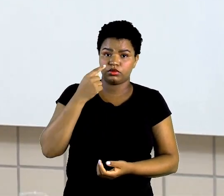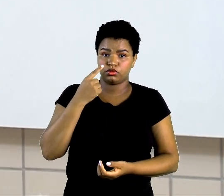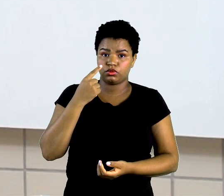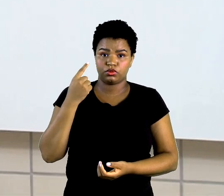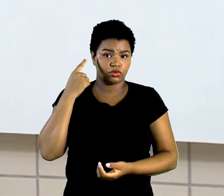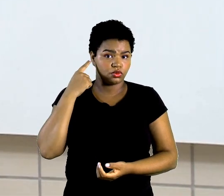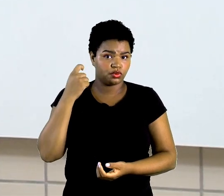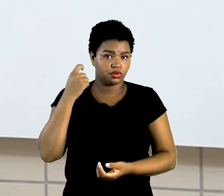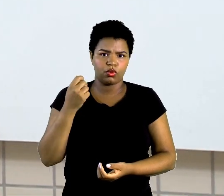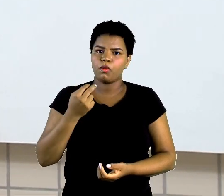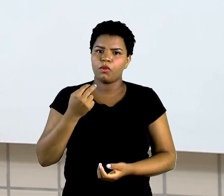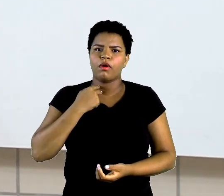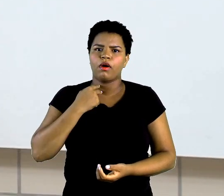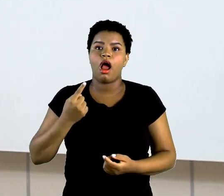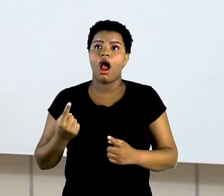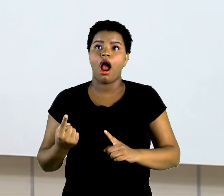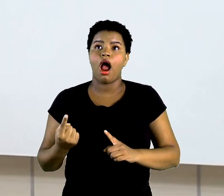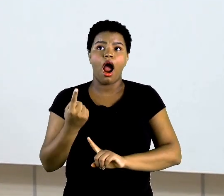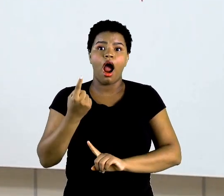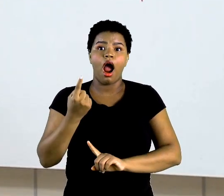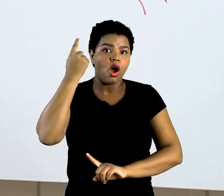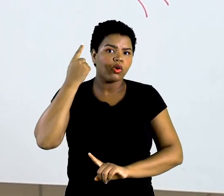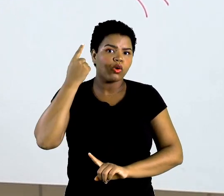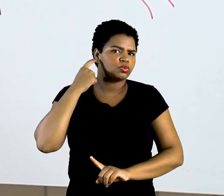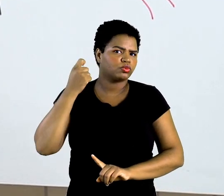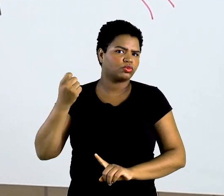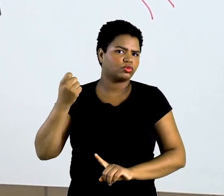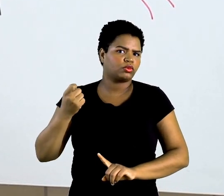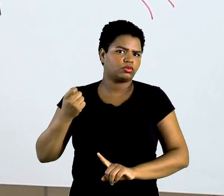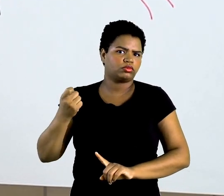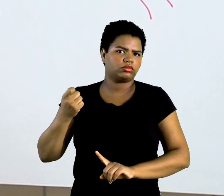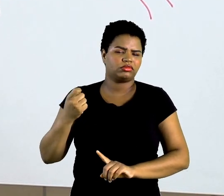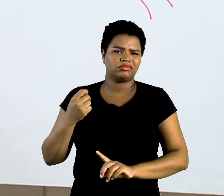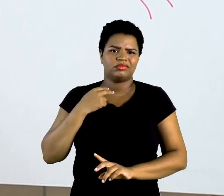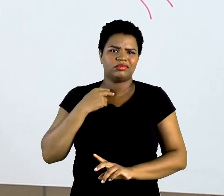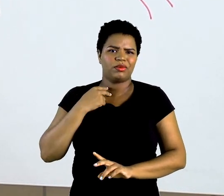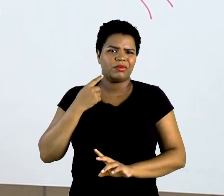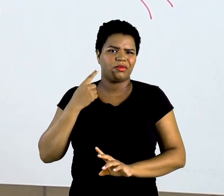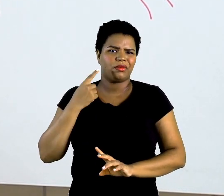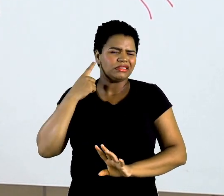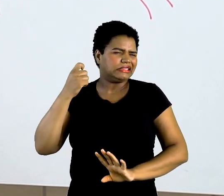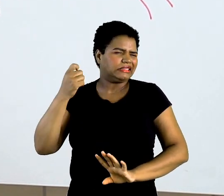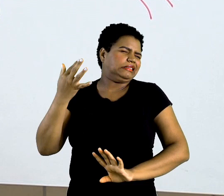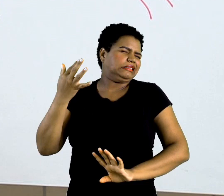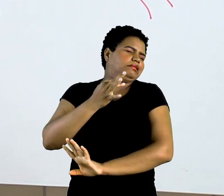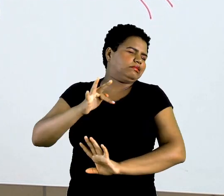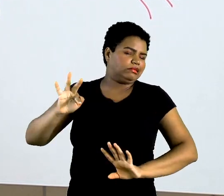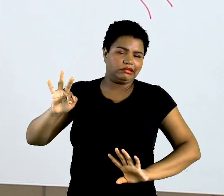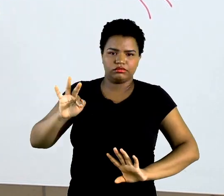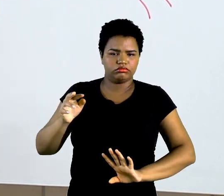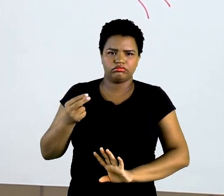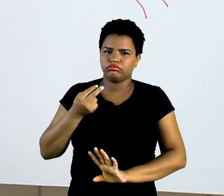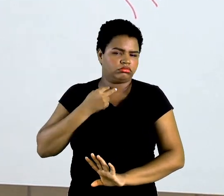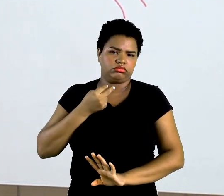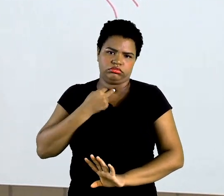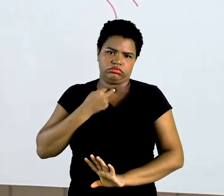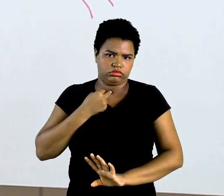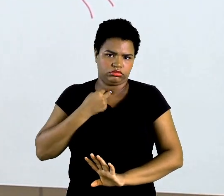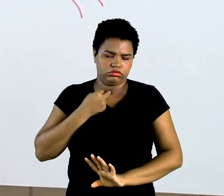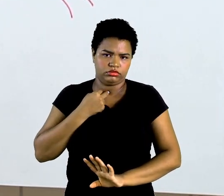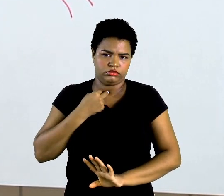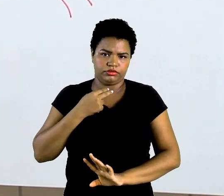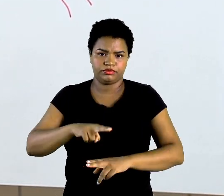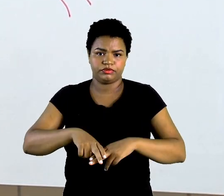ser muito alto. Ele não pode doer ao chegar aqui no meu ouvido. Por isso